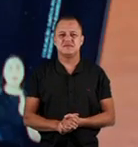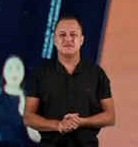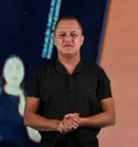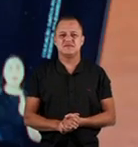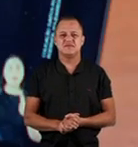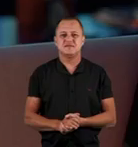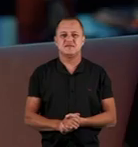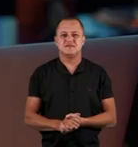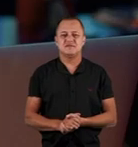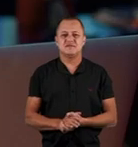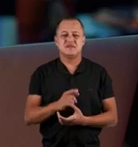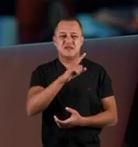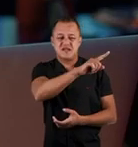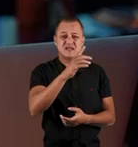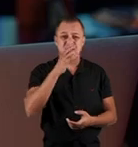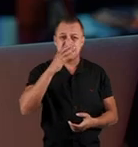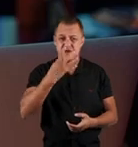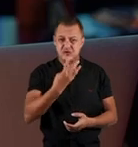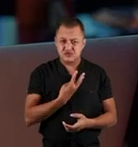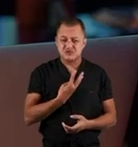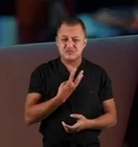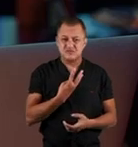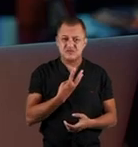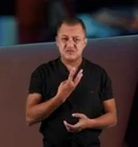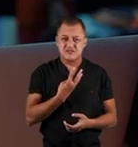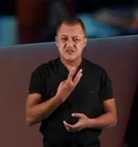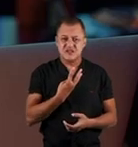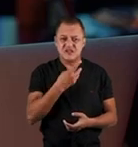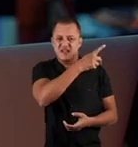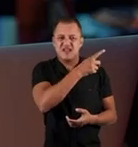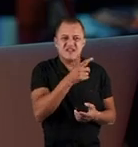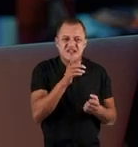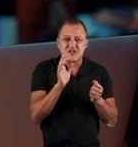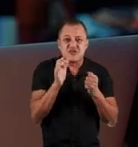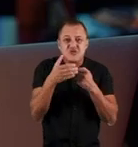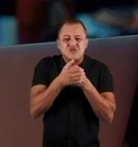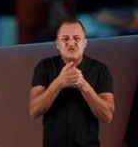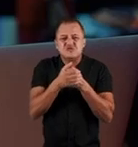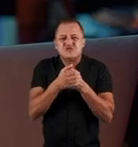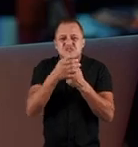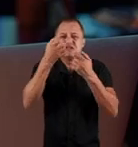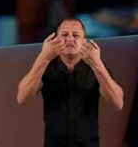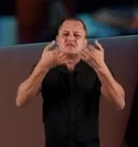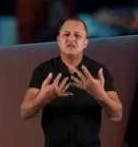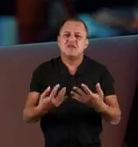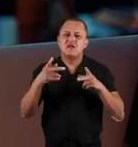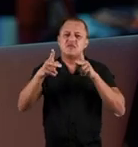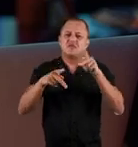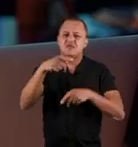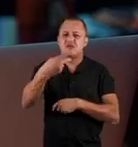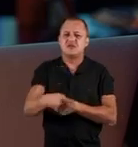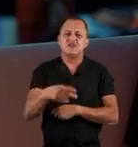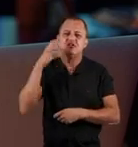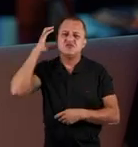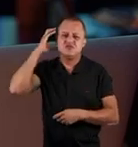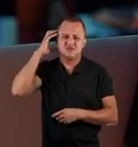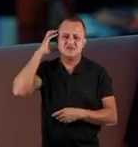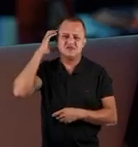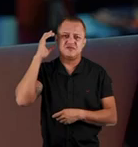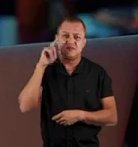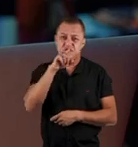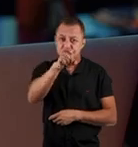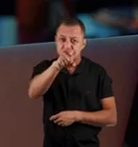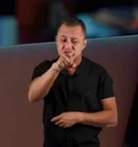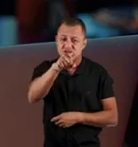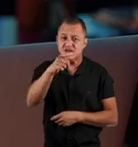maldades o Botelho está me atacando para fugir das explicações que ele deve à população que ele